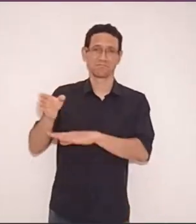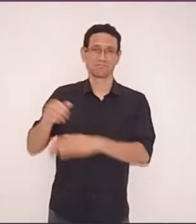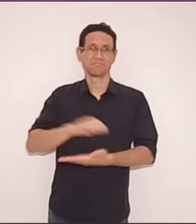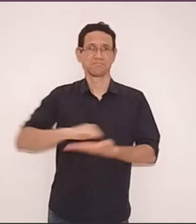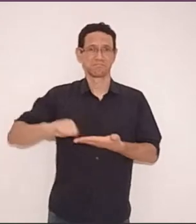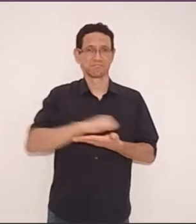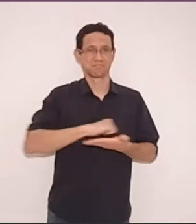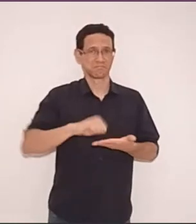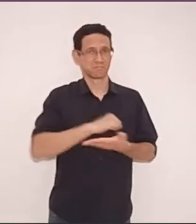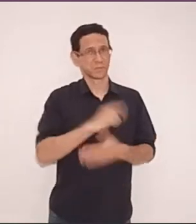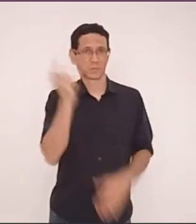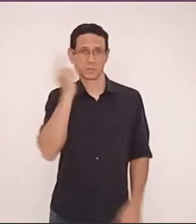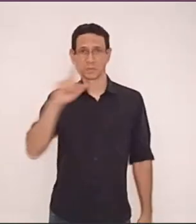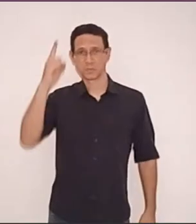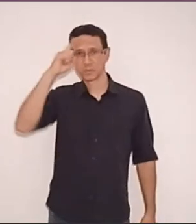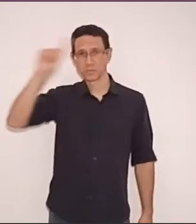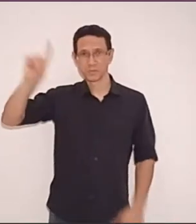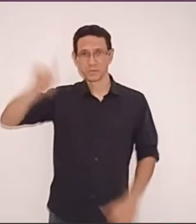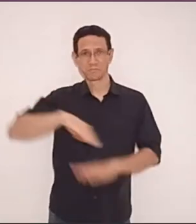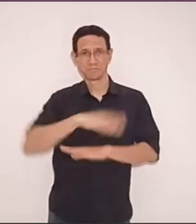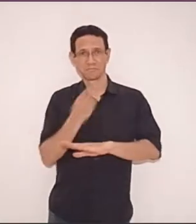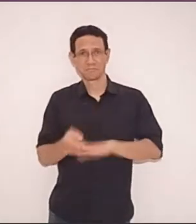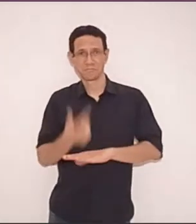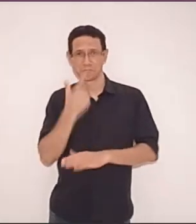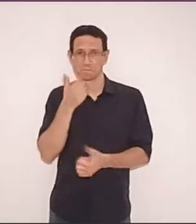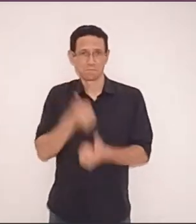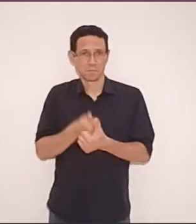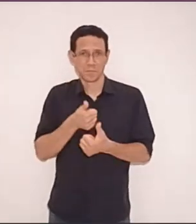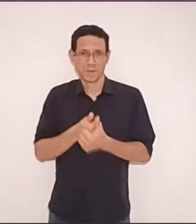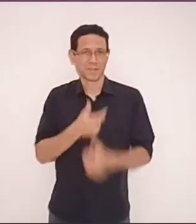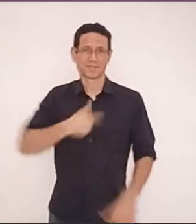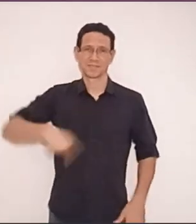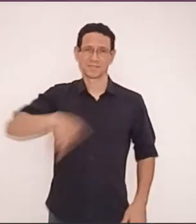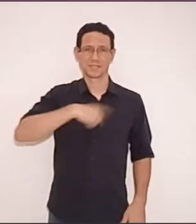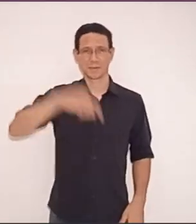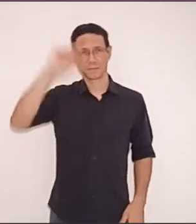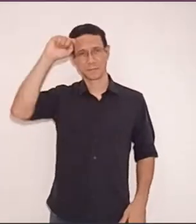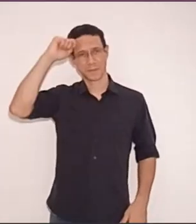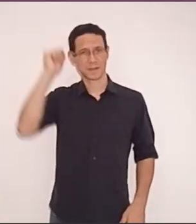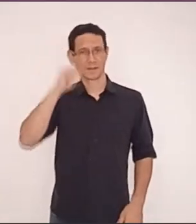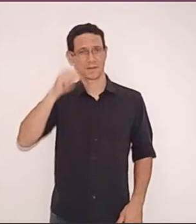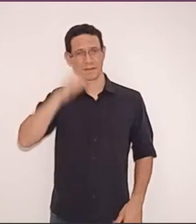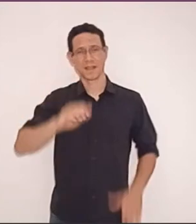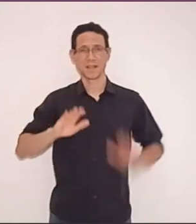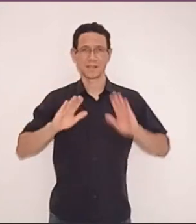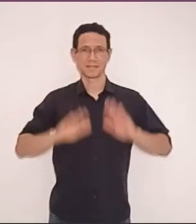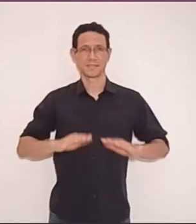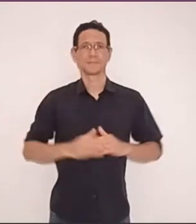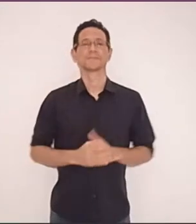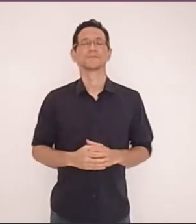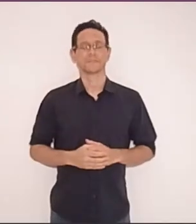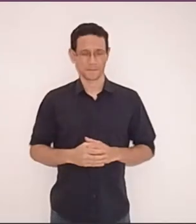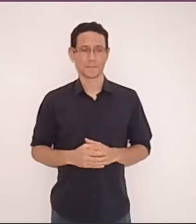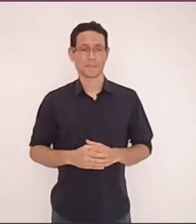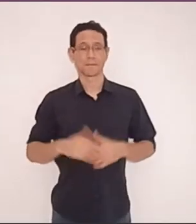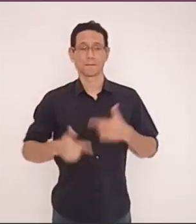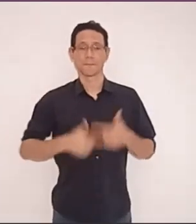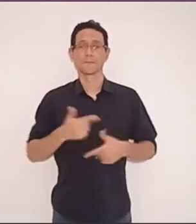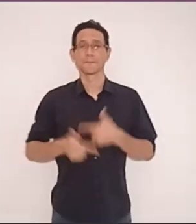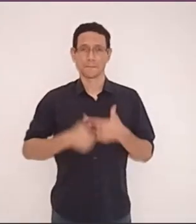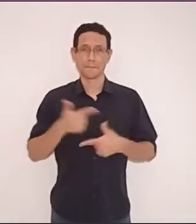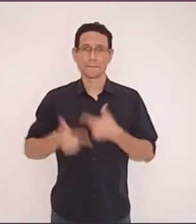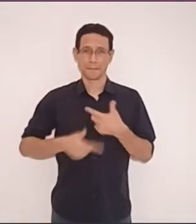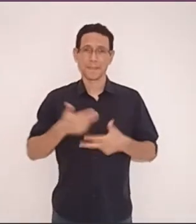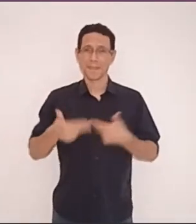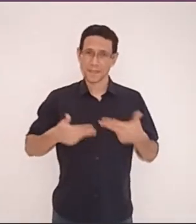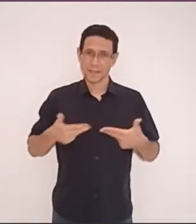eu consigo uma diária então é algo muito próximo das mulheres pretas e aí essa quantidade de trabalho aqui eu faço também